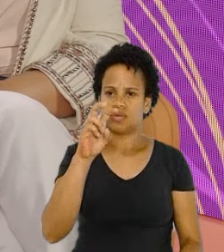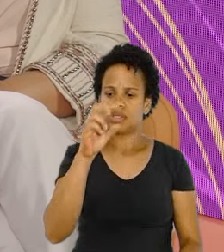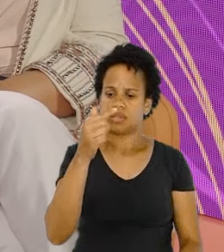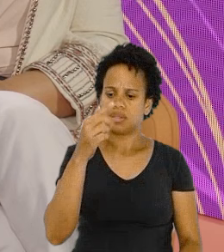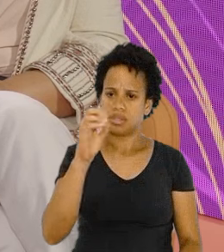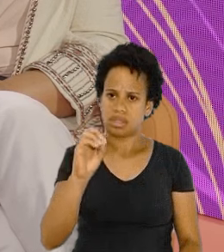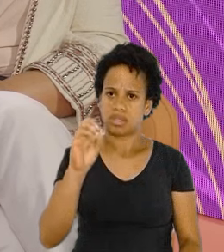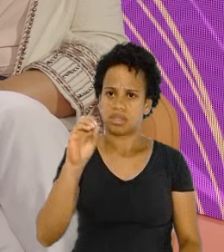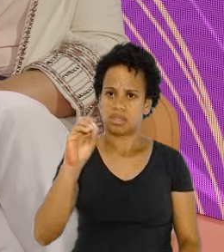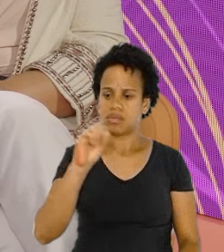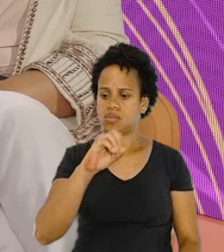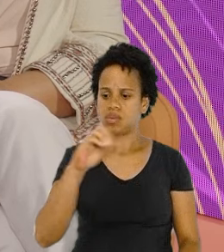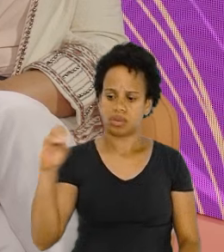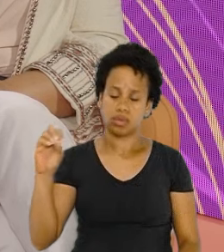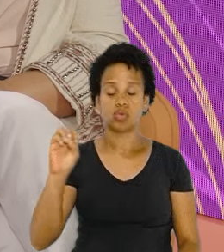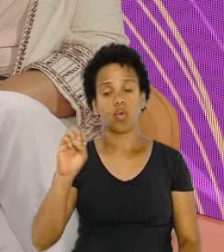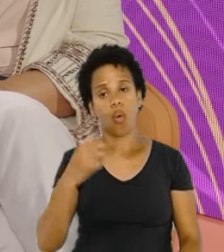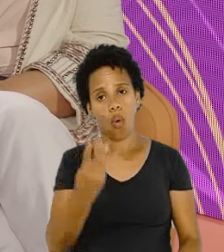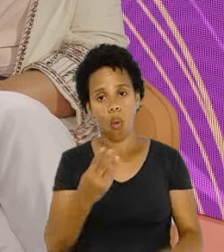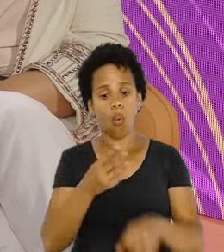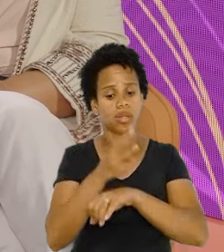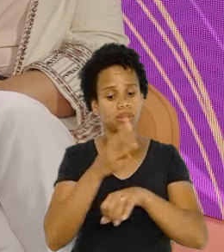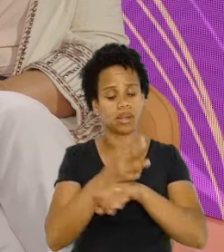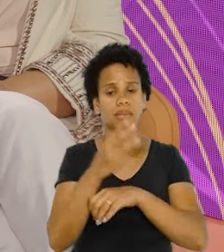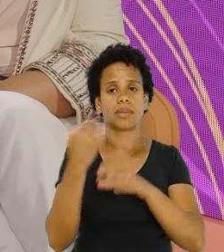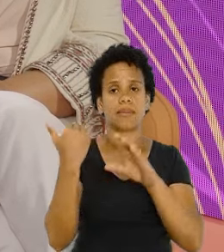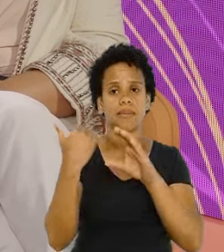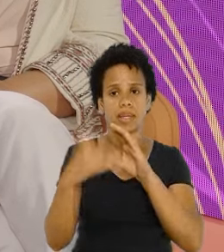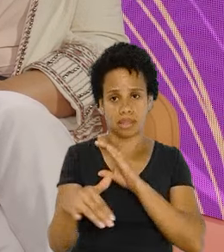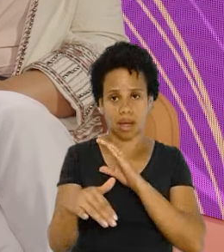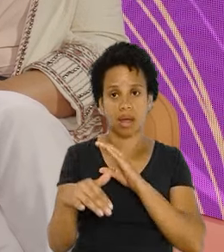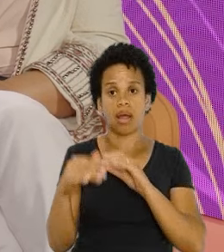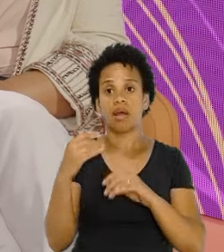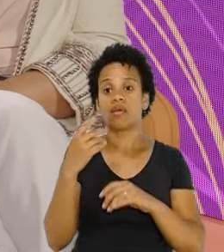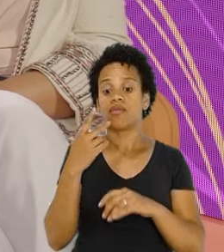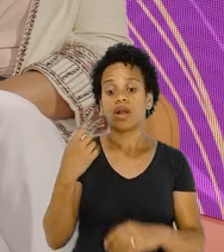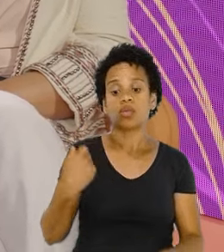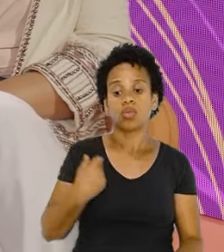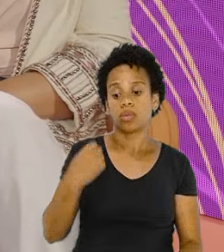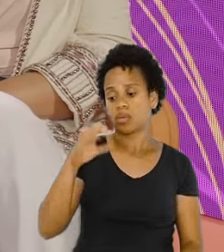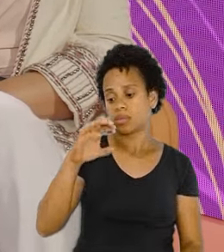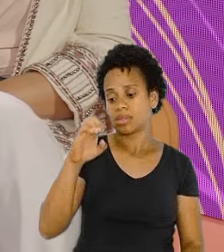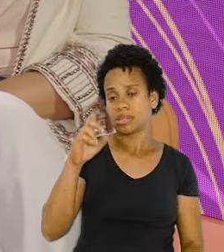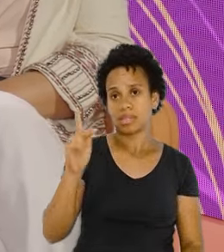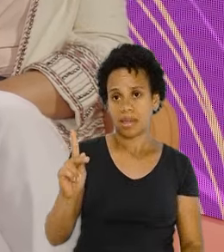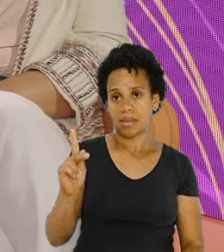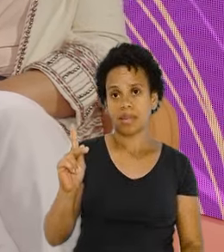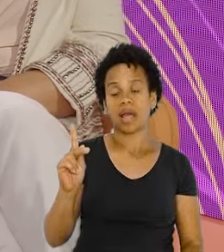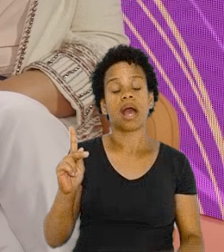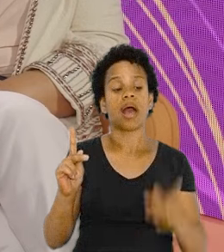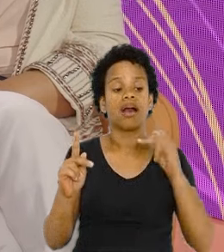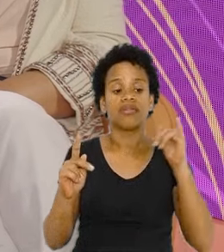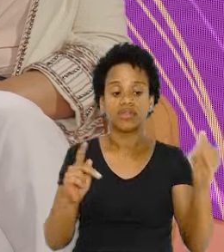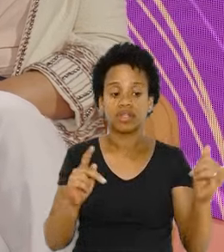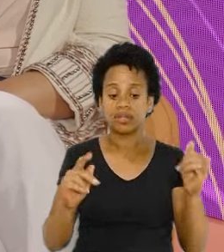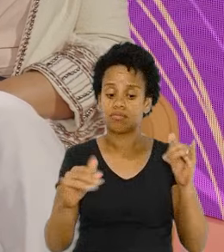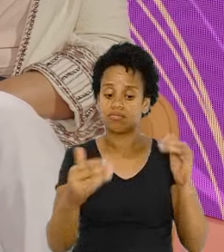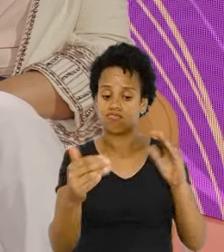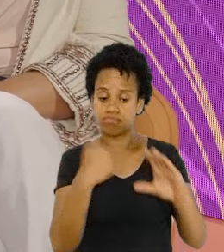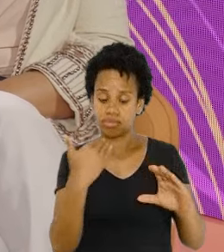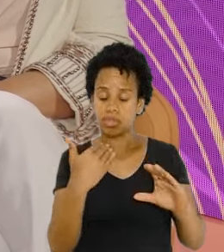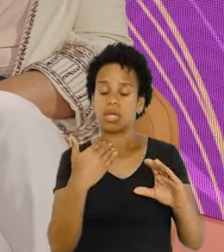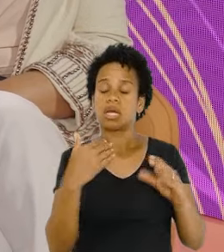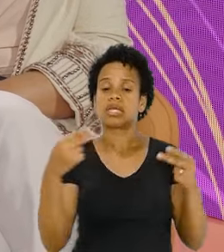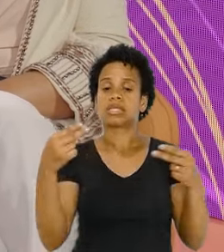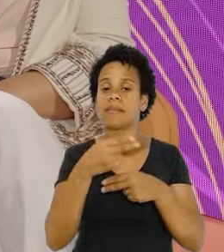7800 ou mandar um WhatsApp para esse número informar o CEP que eles vão informar o sebrai mais próximo de você